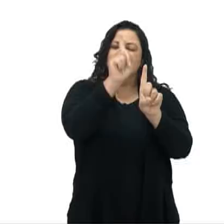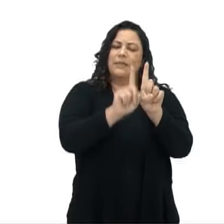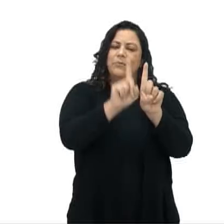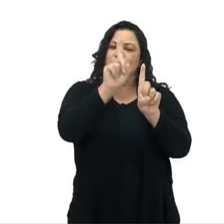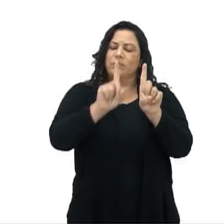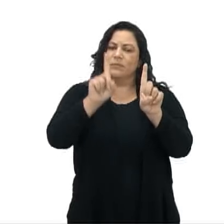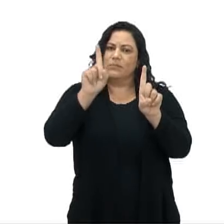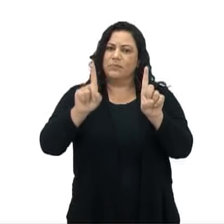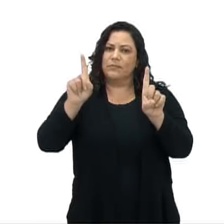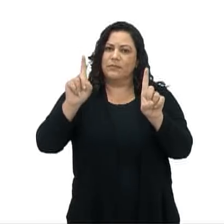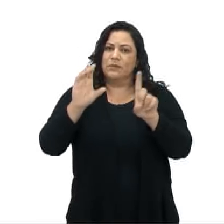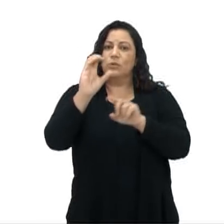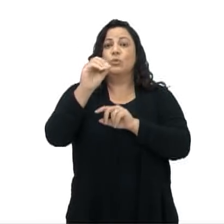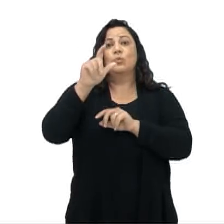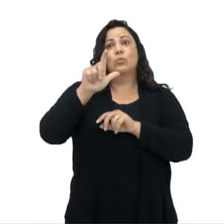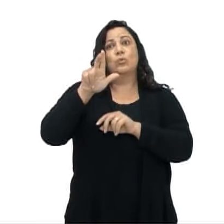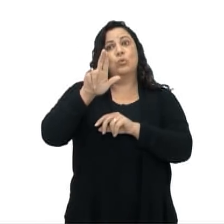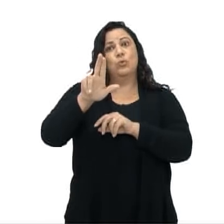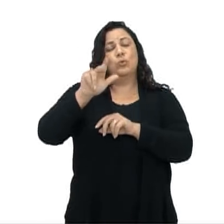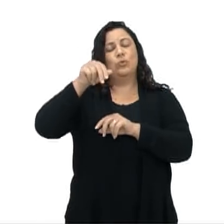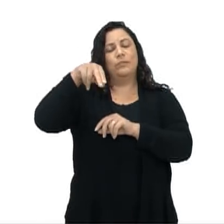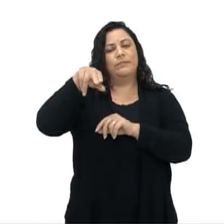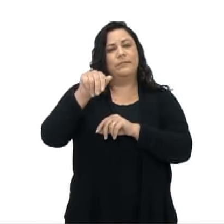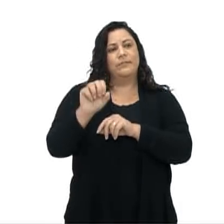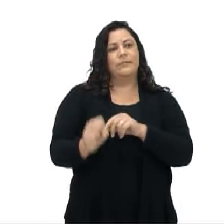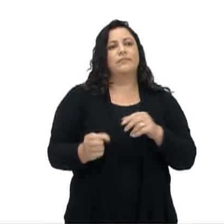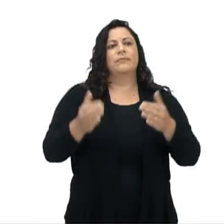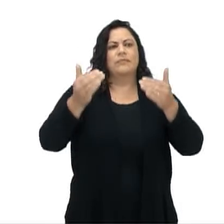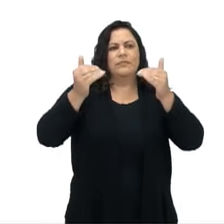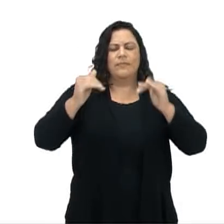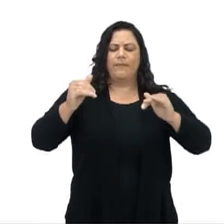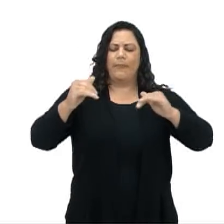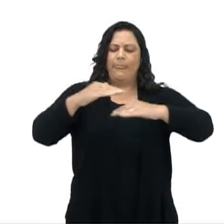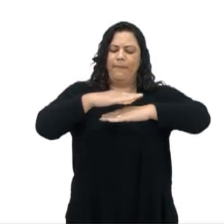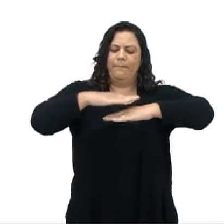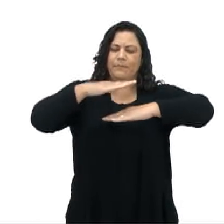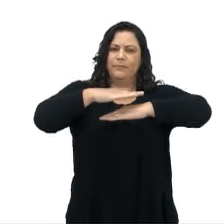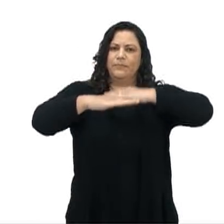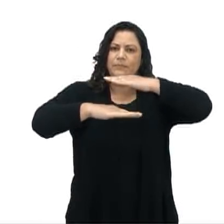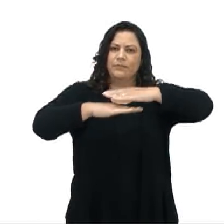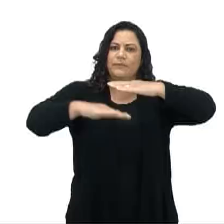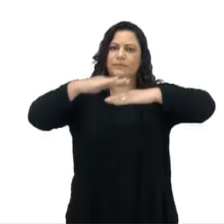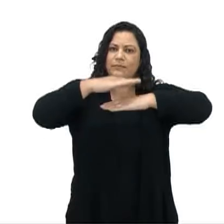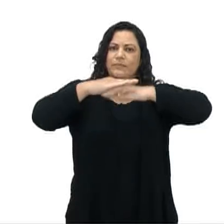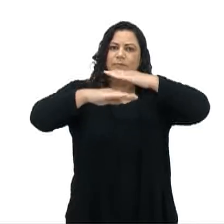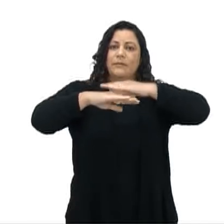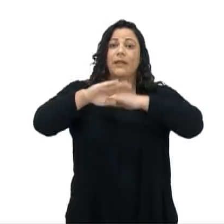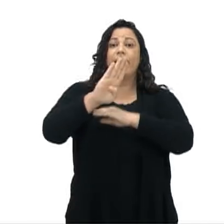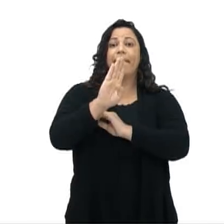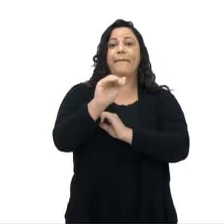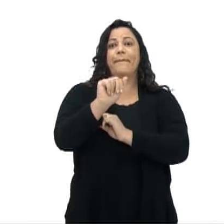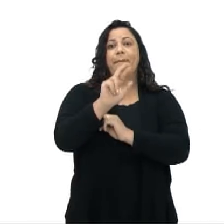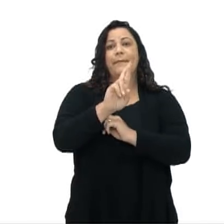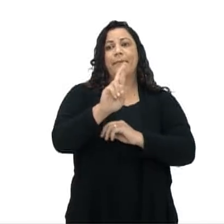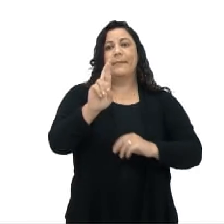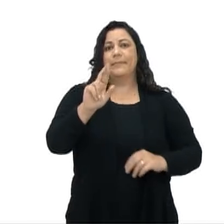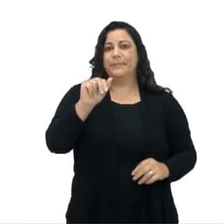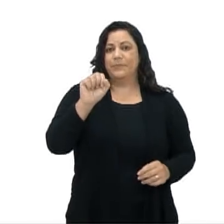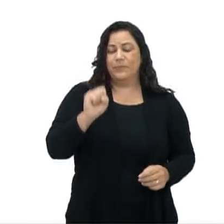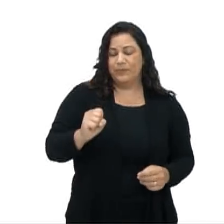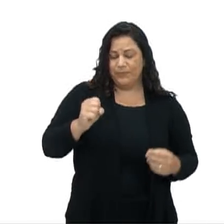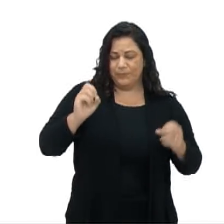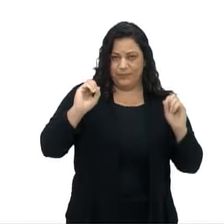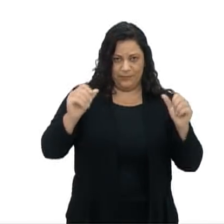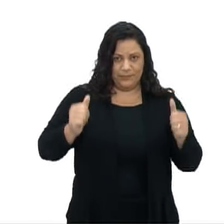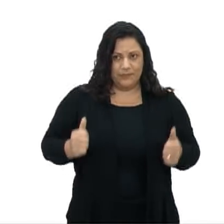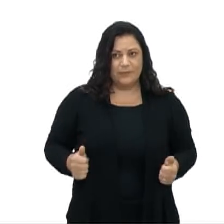ok? Aqui também há gráficos de colunas, e esse que é deitadinho as colunas é chamado de gráfico de barras, tá? Mas o que vai